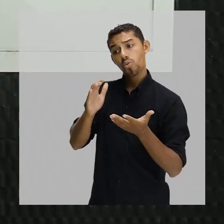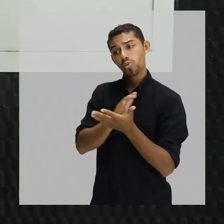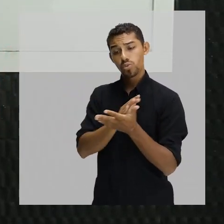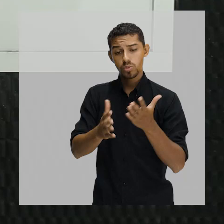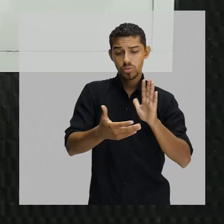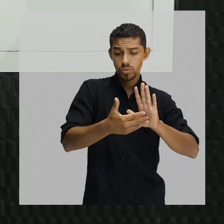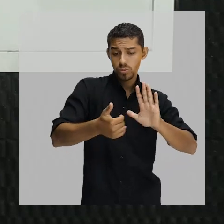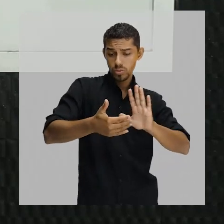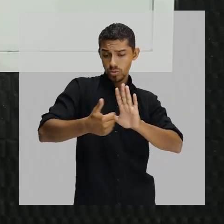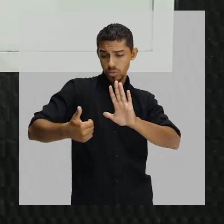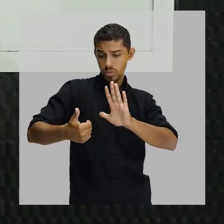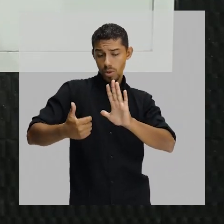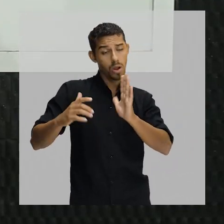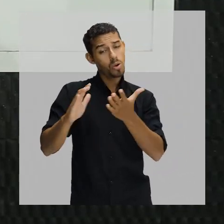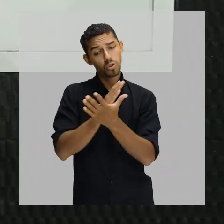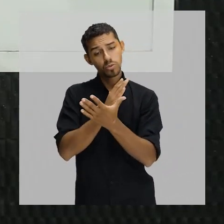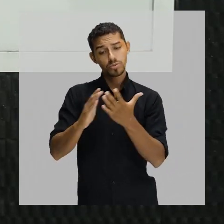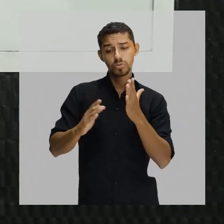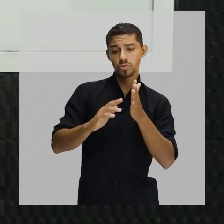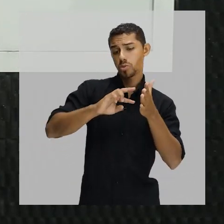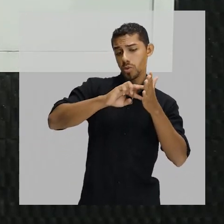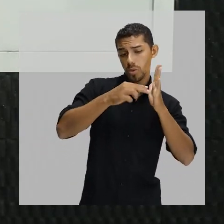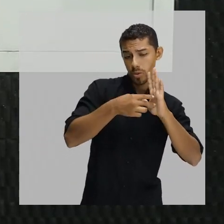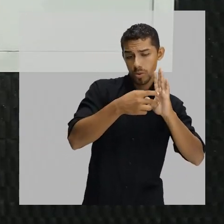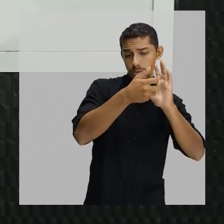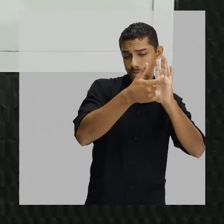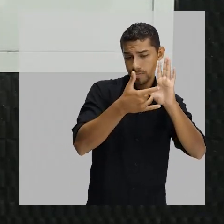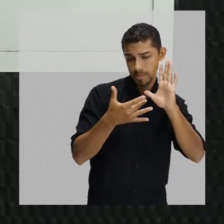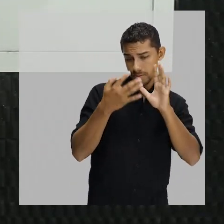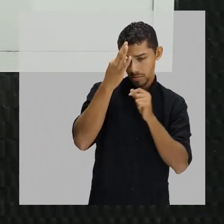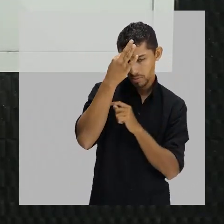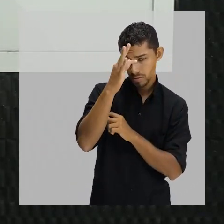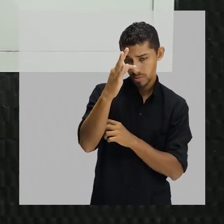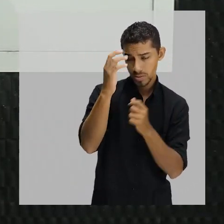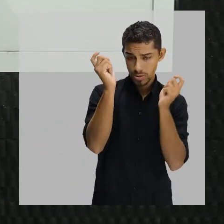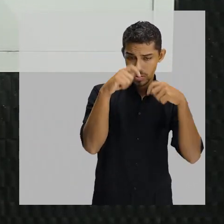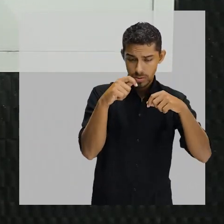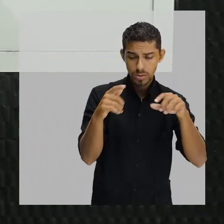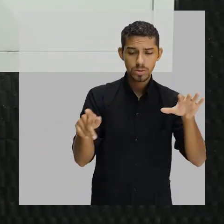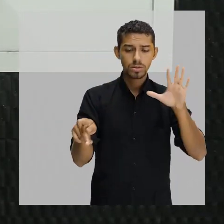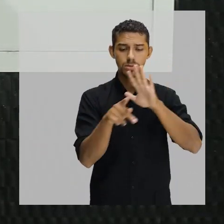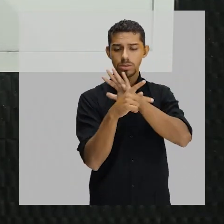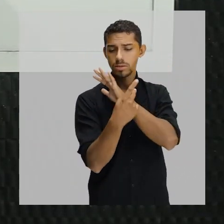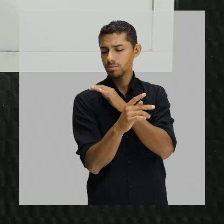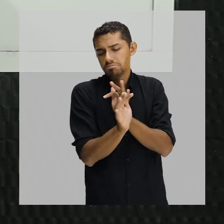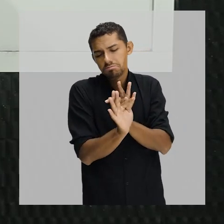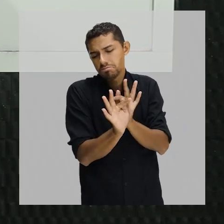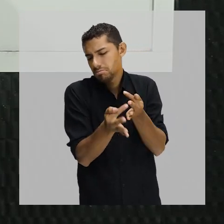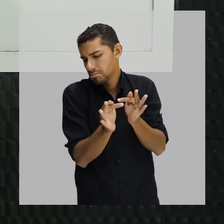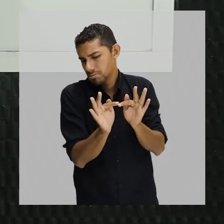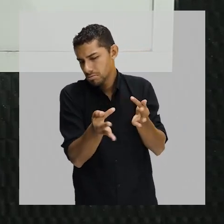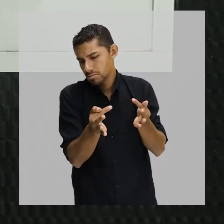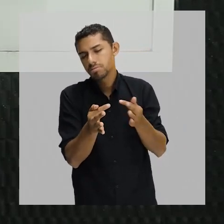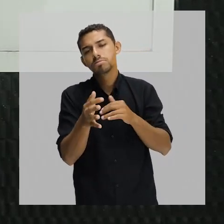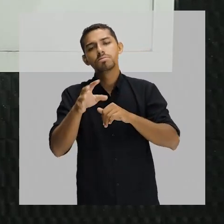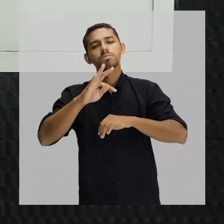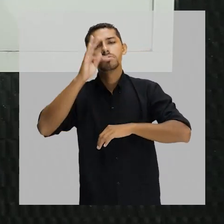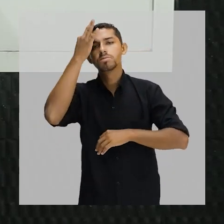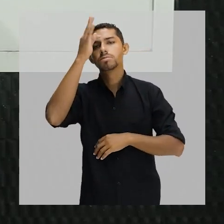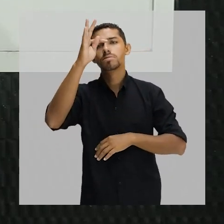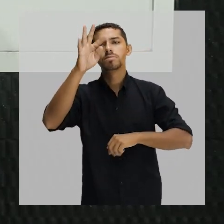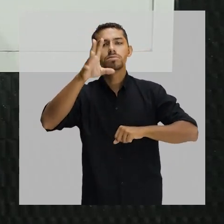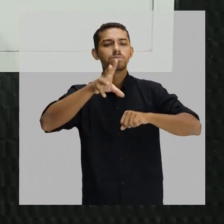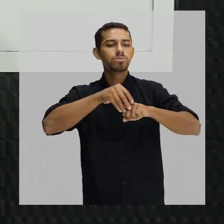coisas. Algumas teorias também vão nomear diferentemente, mas isso aqui é o básico da teoria do conhecimento. Sempre